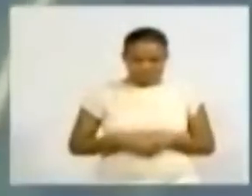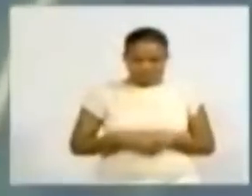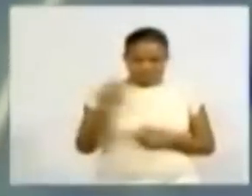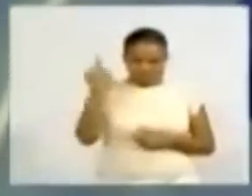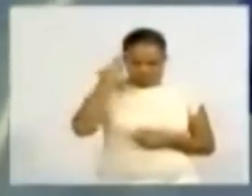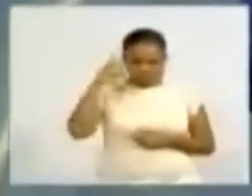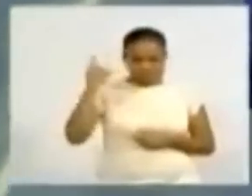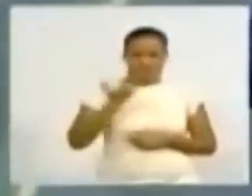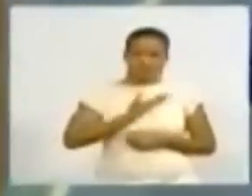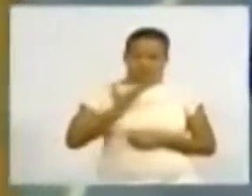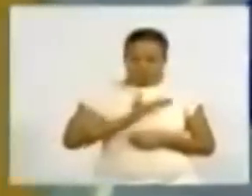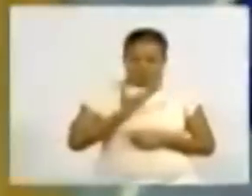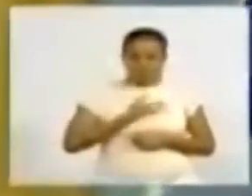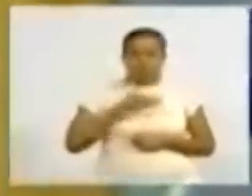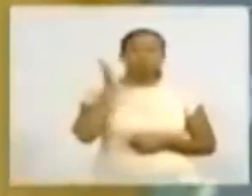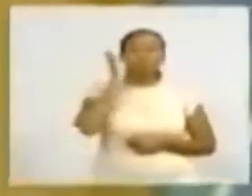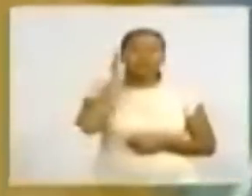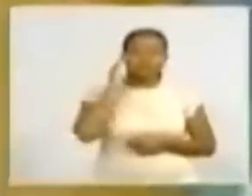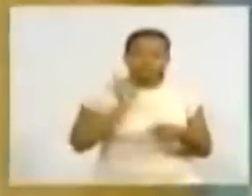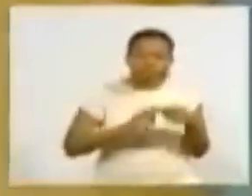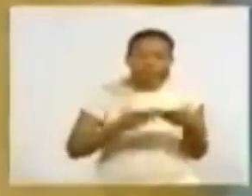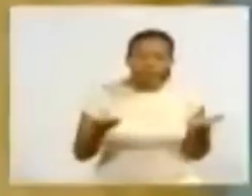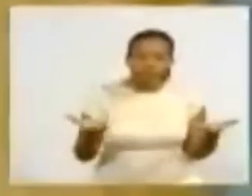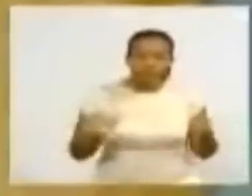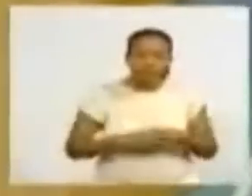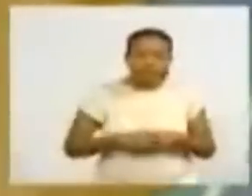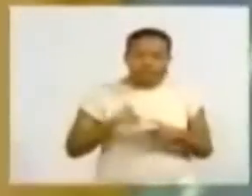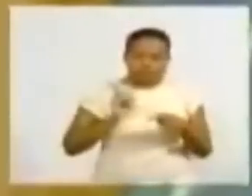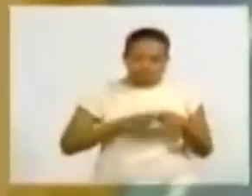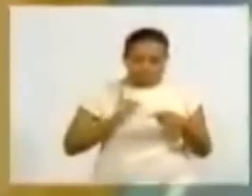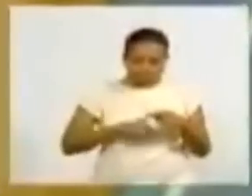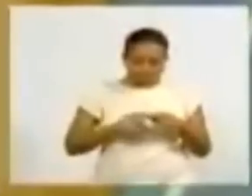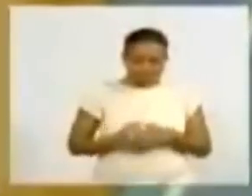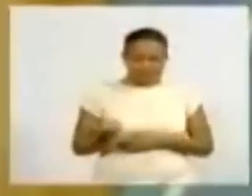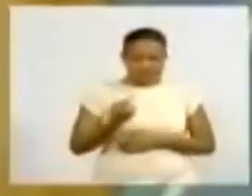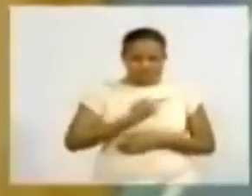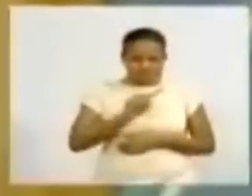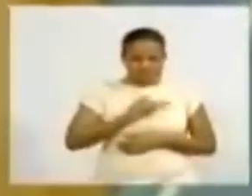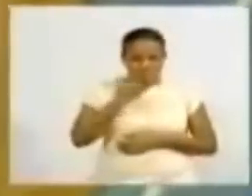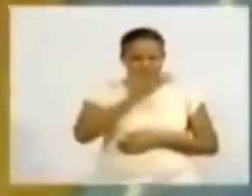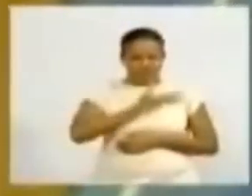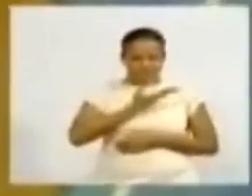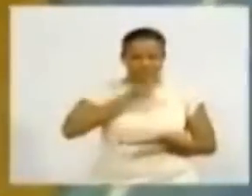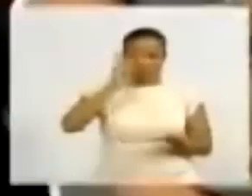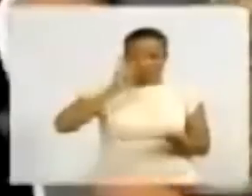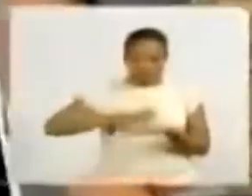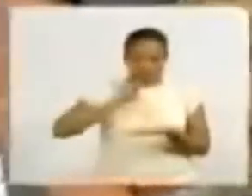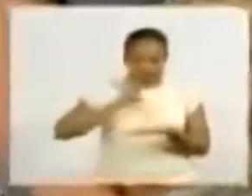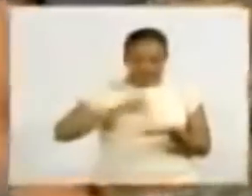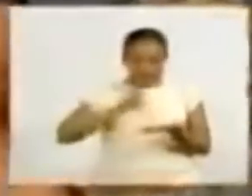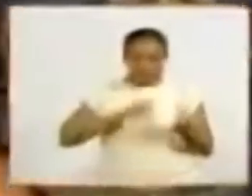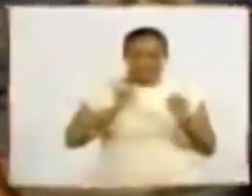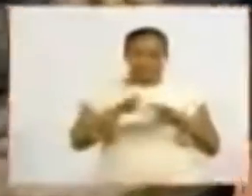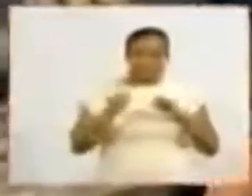Dia do amigo. Sabe por quê? Porque são os nossos verdadeiros amigos que nos